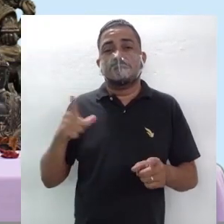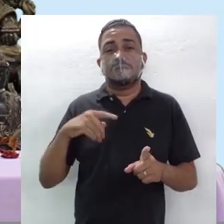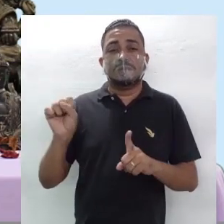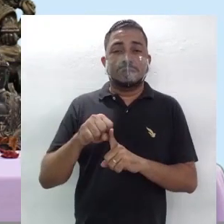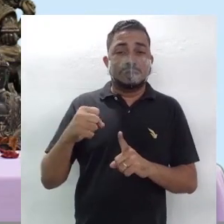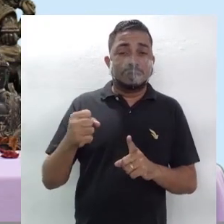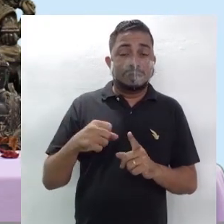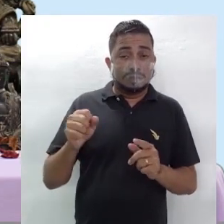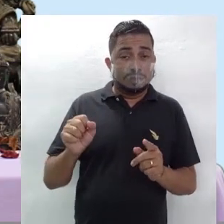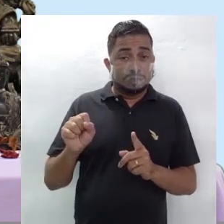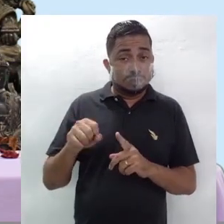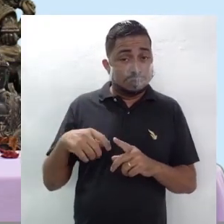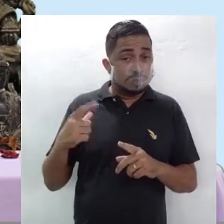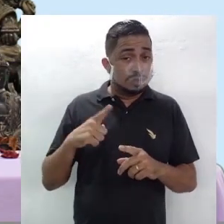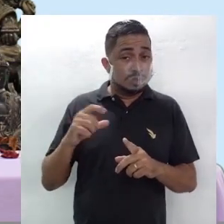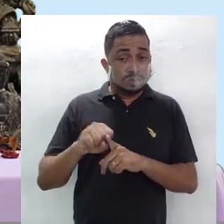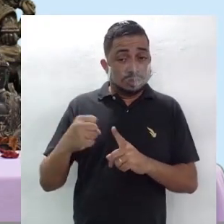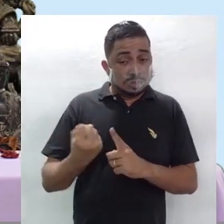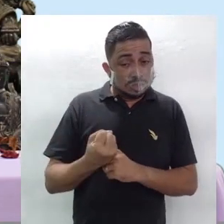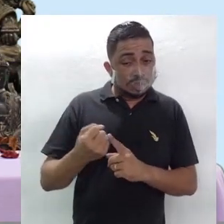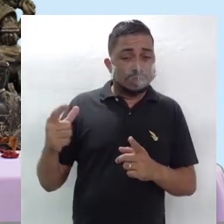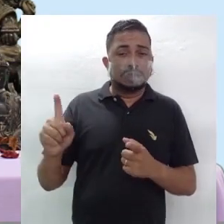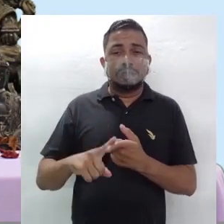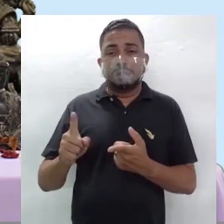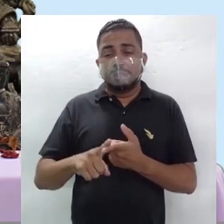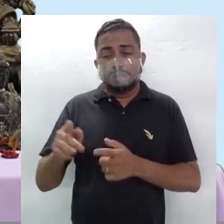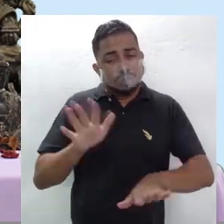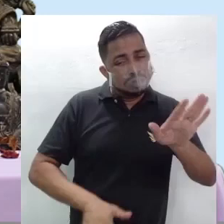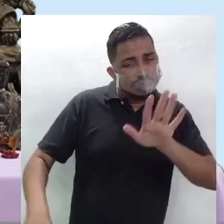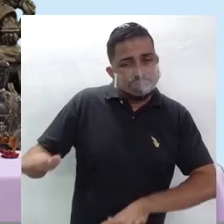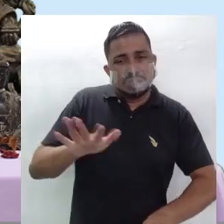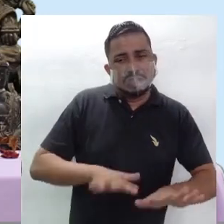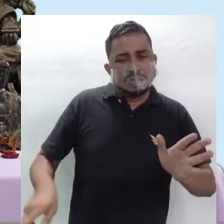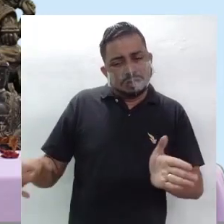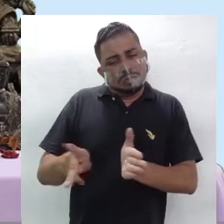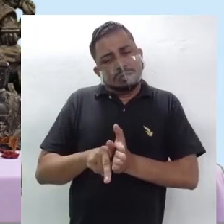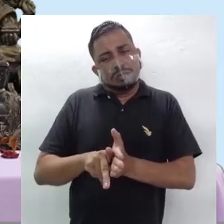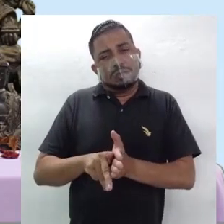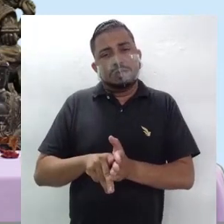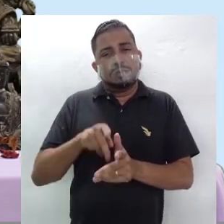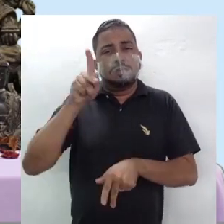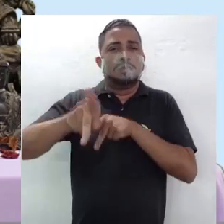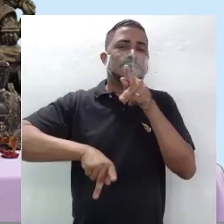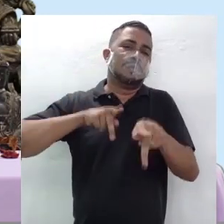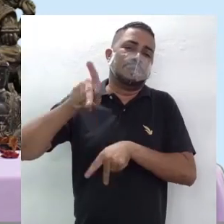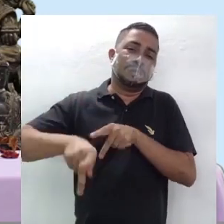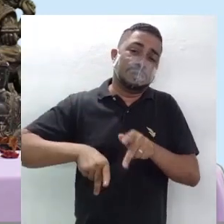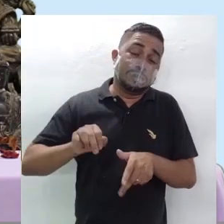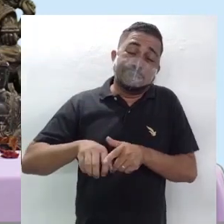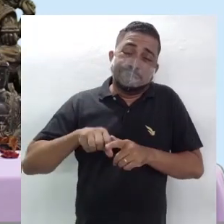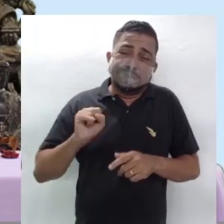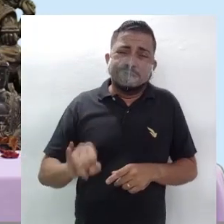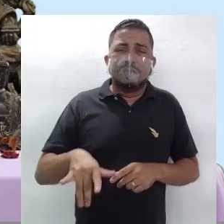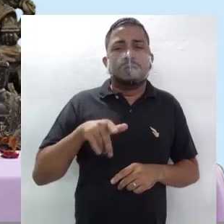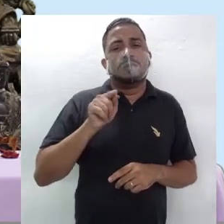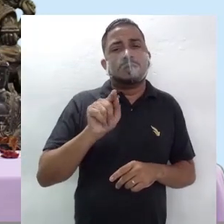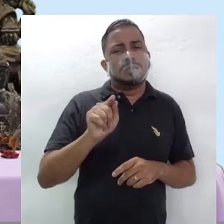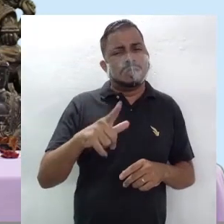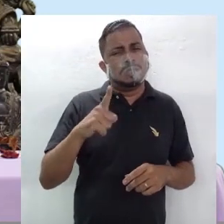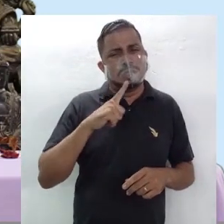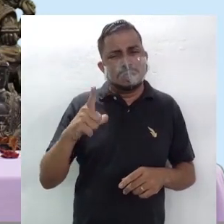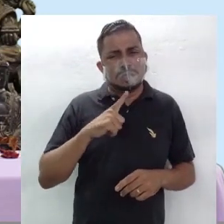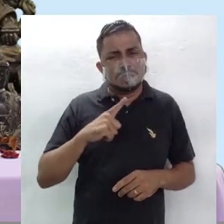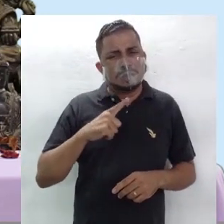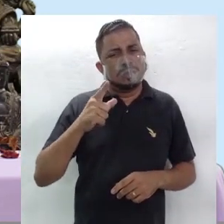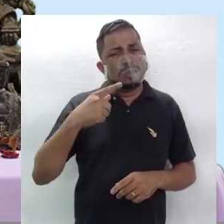sociedade, principalmente se tratando de cuidar do patrimônio público. Então, se você tem o